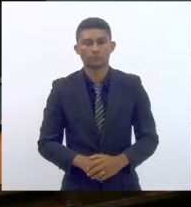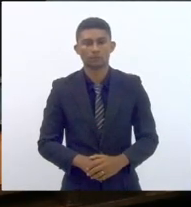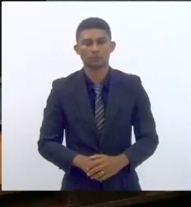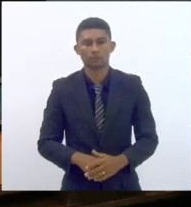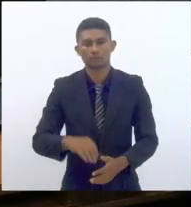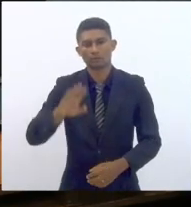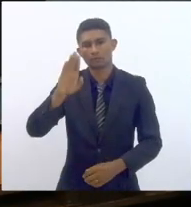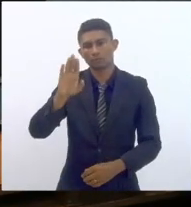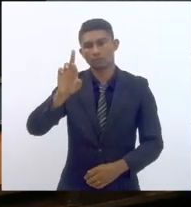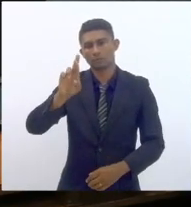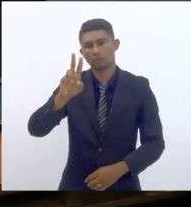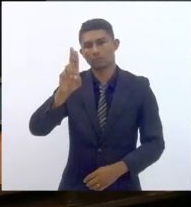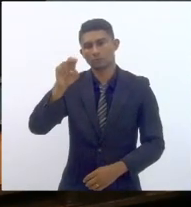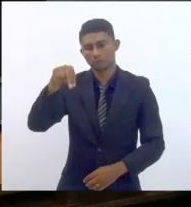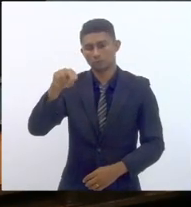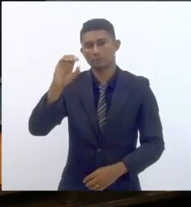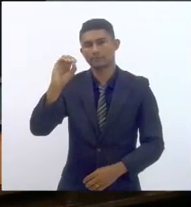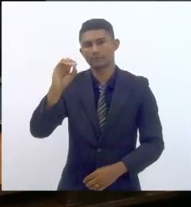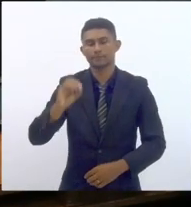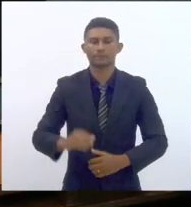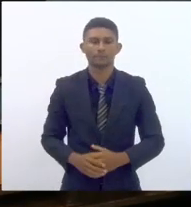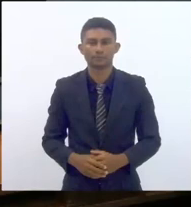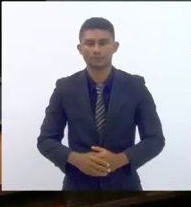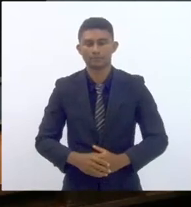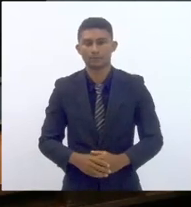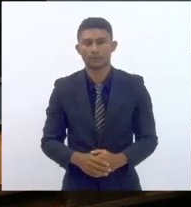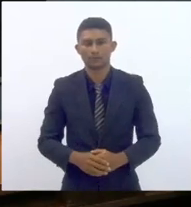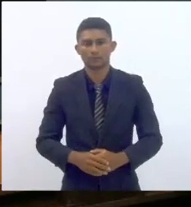Deputado Bruno Dauaire.